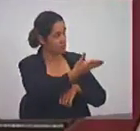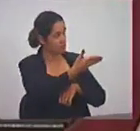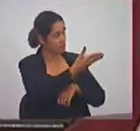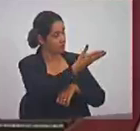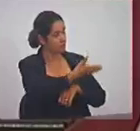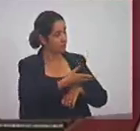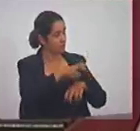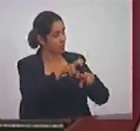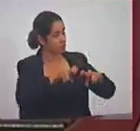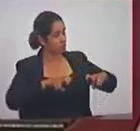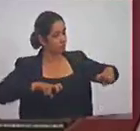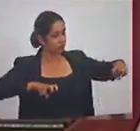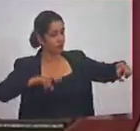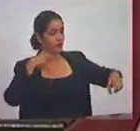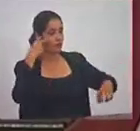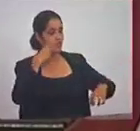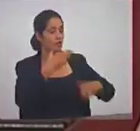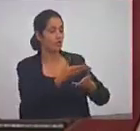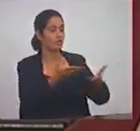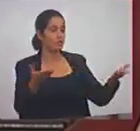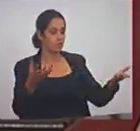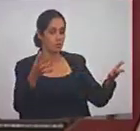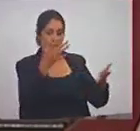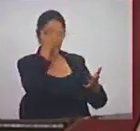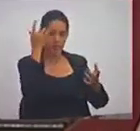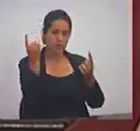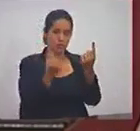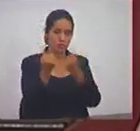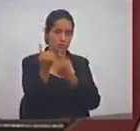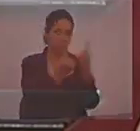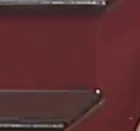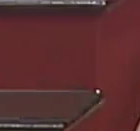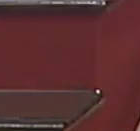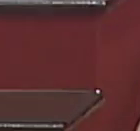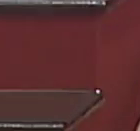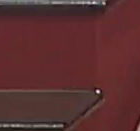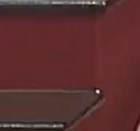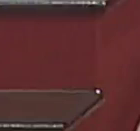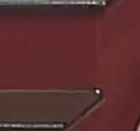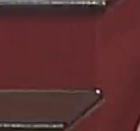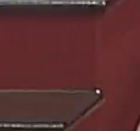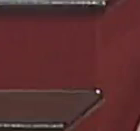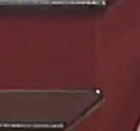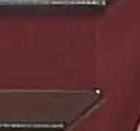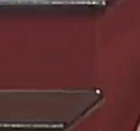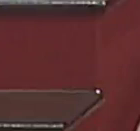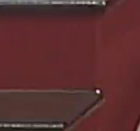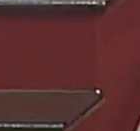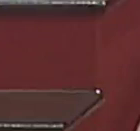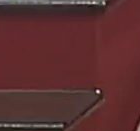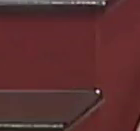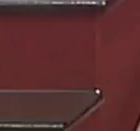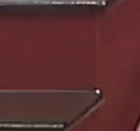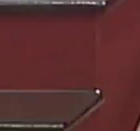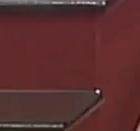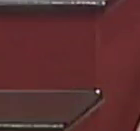membros da mesa diretora, nobres pares, munícipe que nos prestigiam em plenários, que nos ouve e assiste em suas residências,